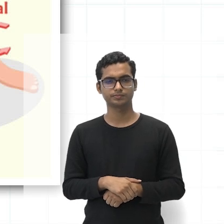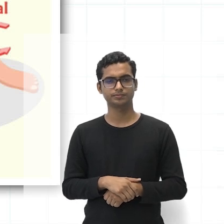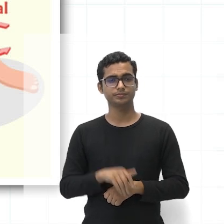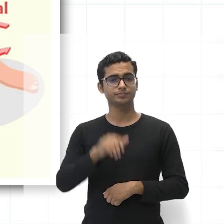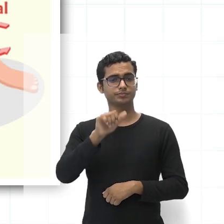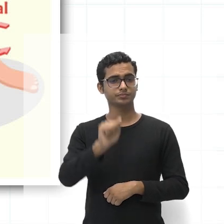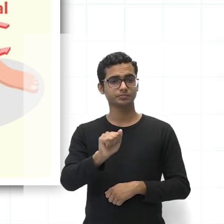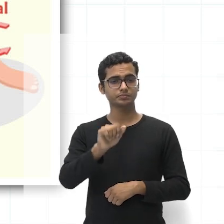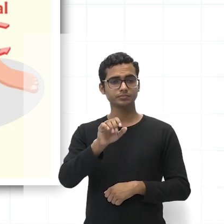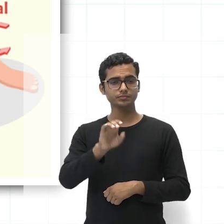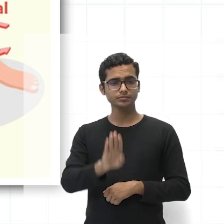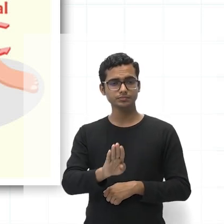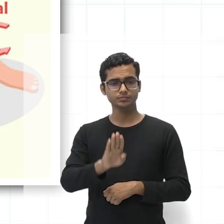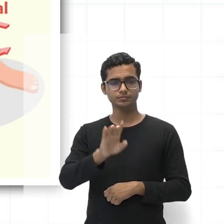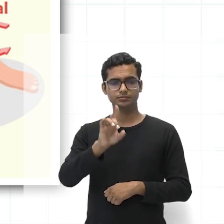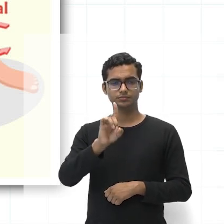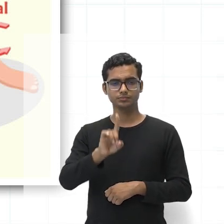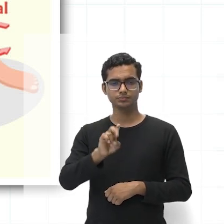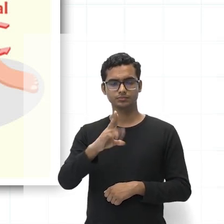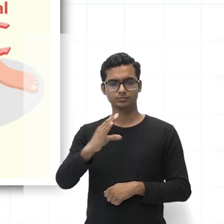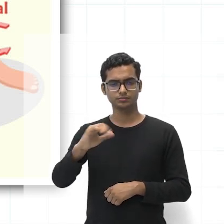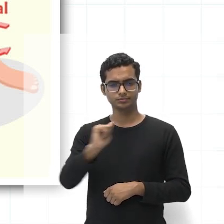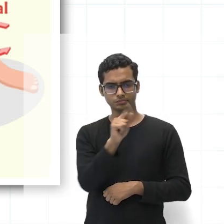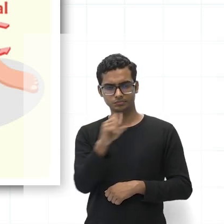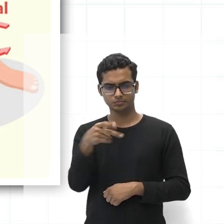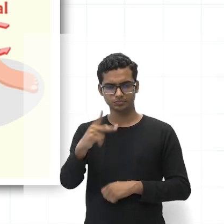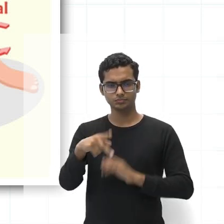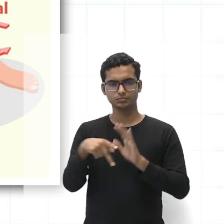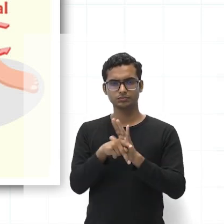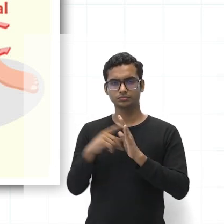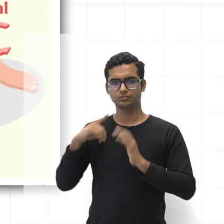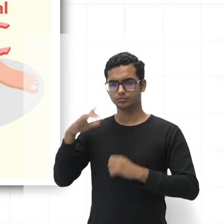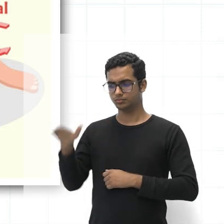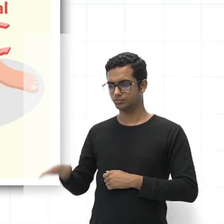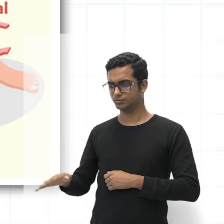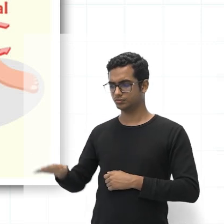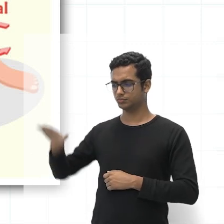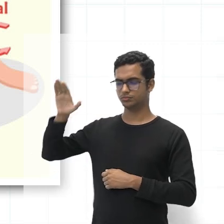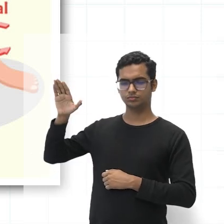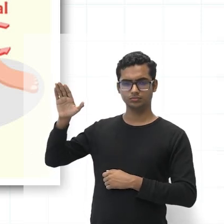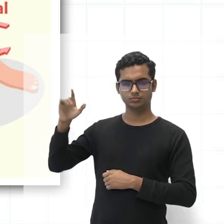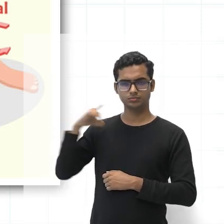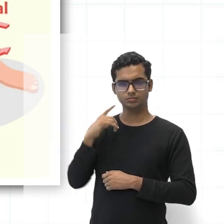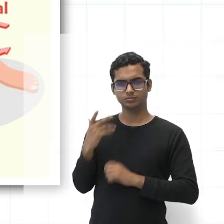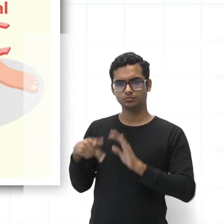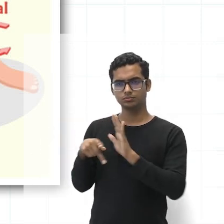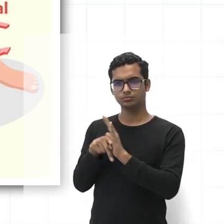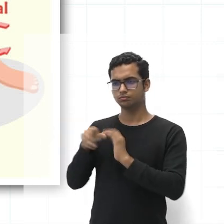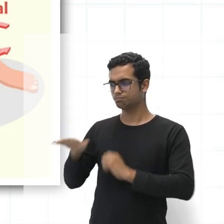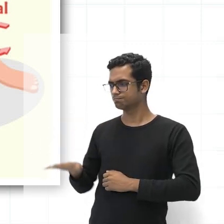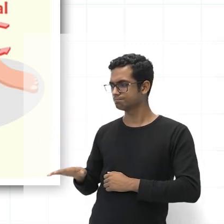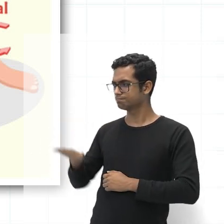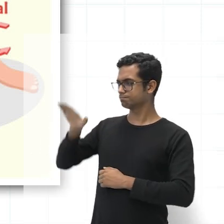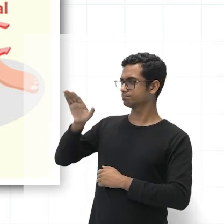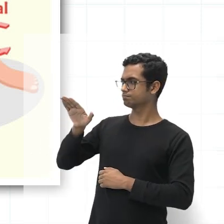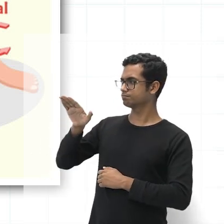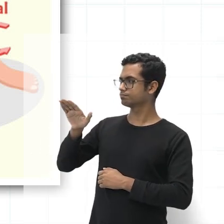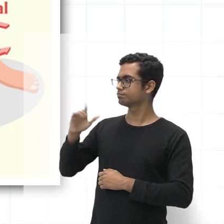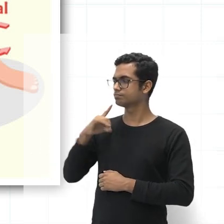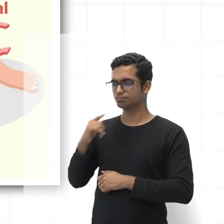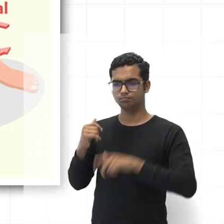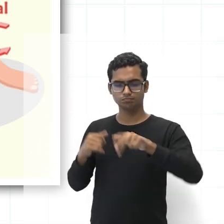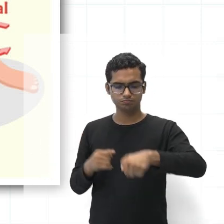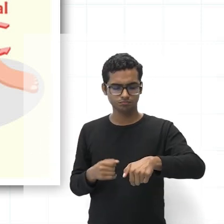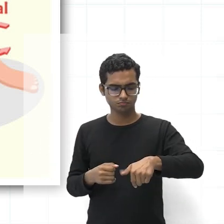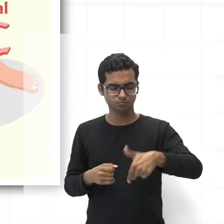Abdução, professora, sim, quando você pega o seu braço e leva para cima, você está afastando ele do centro do seu